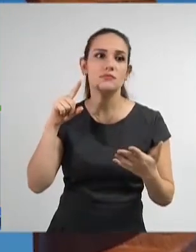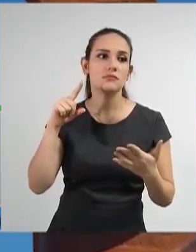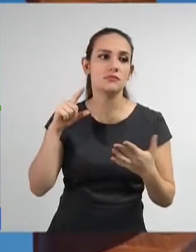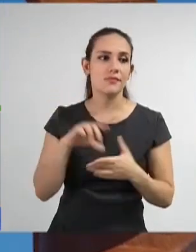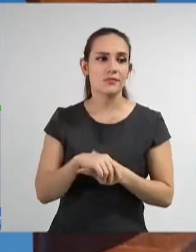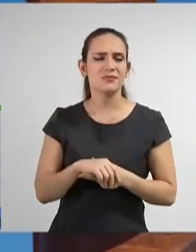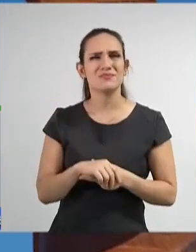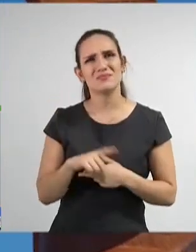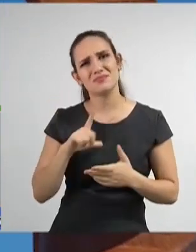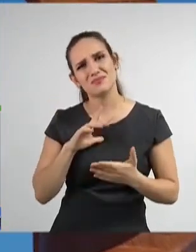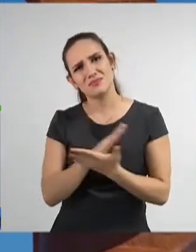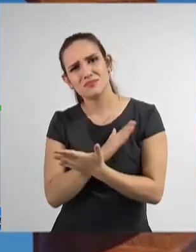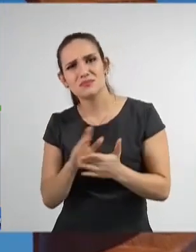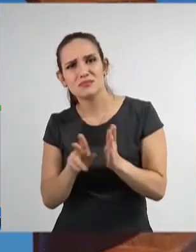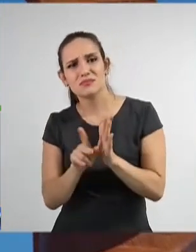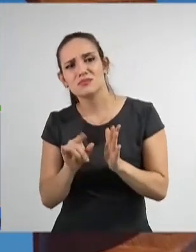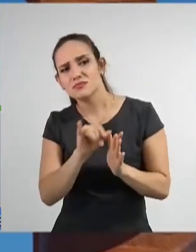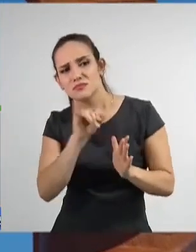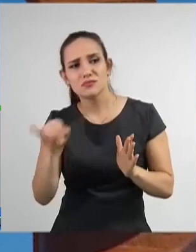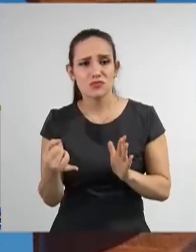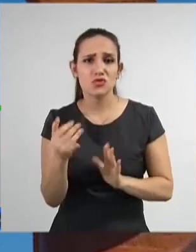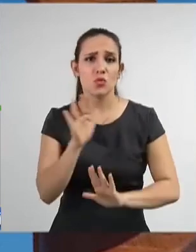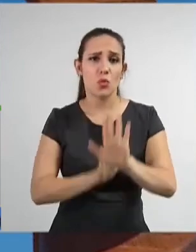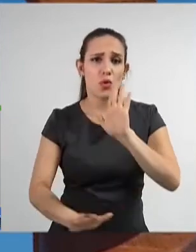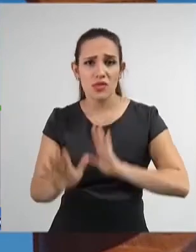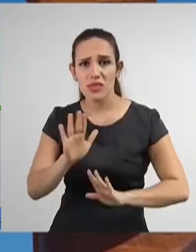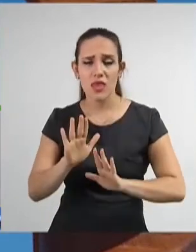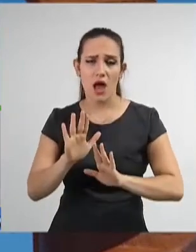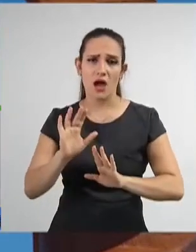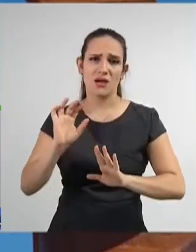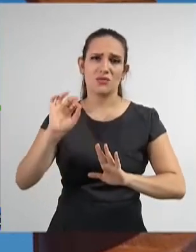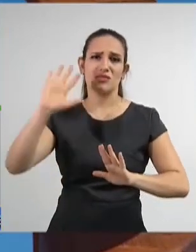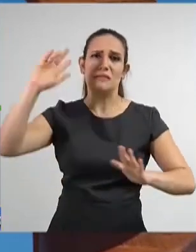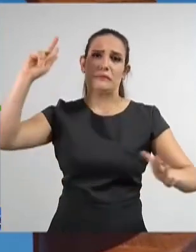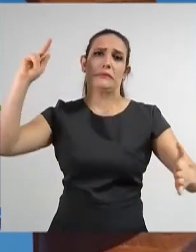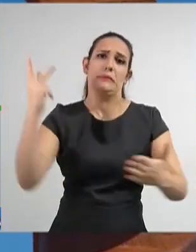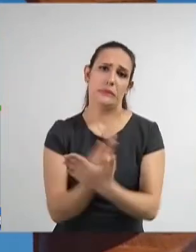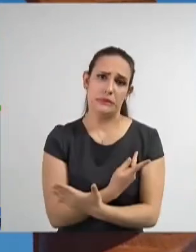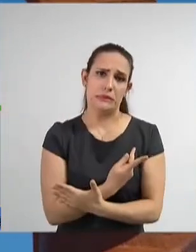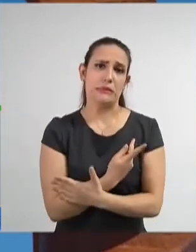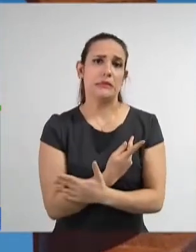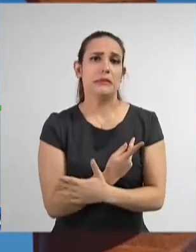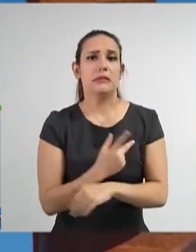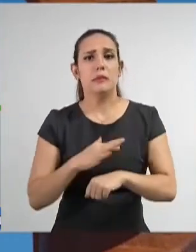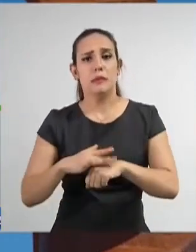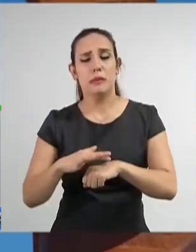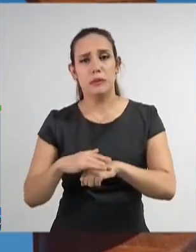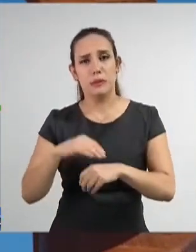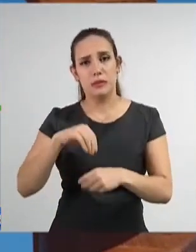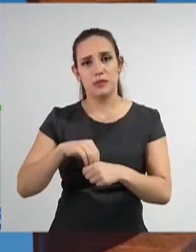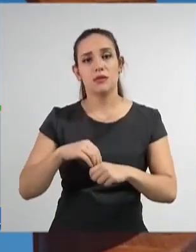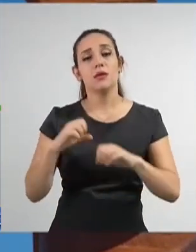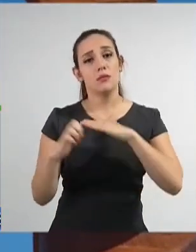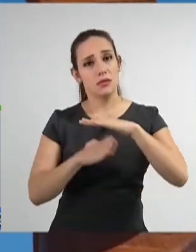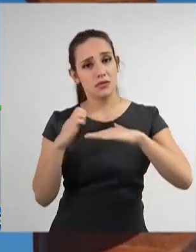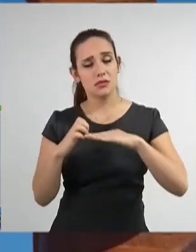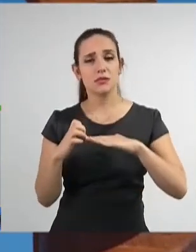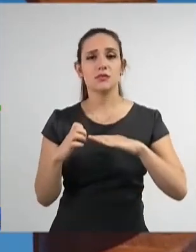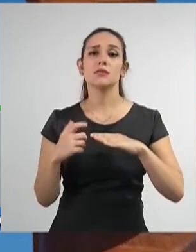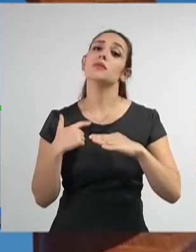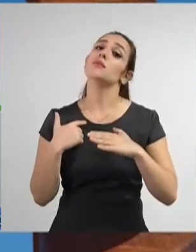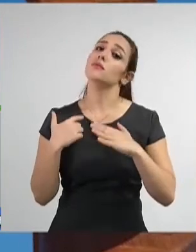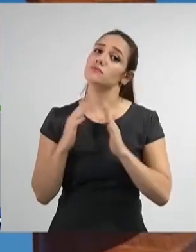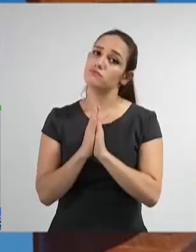Existem programas de prevenção a acidentes de trabalho nas empresas. Esperamos que isso diminua